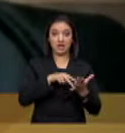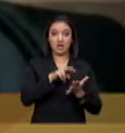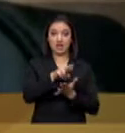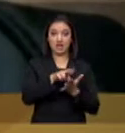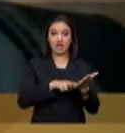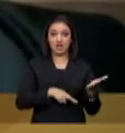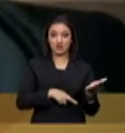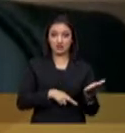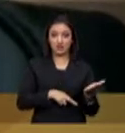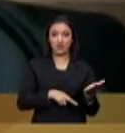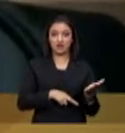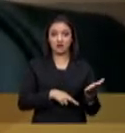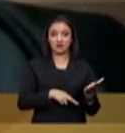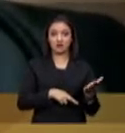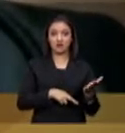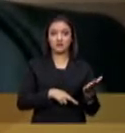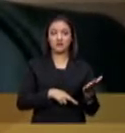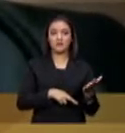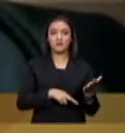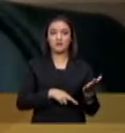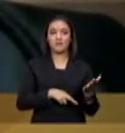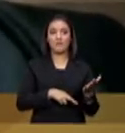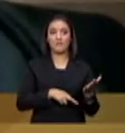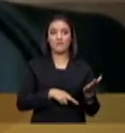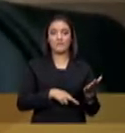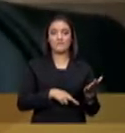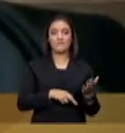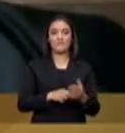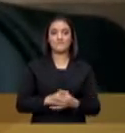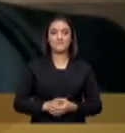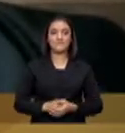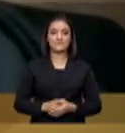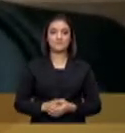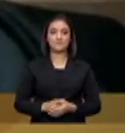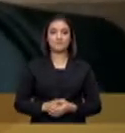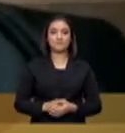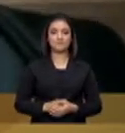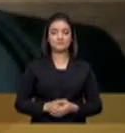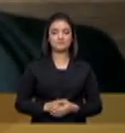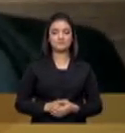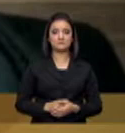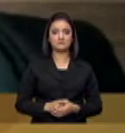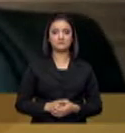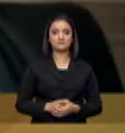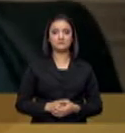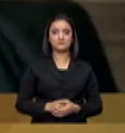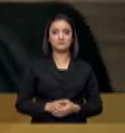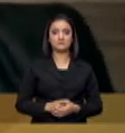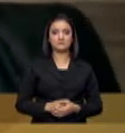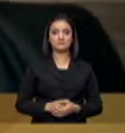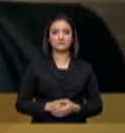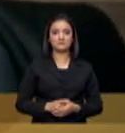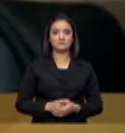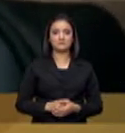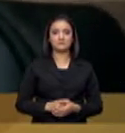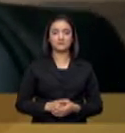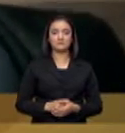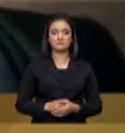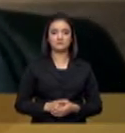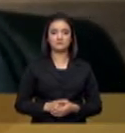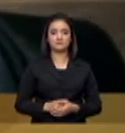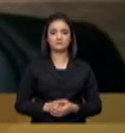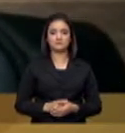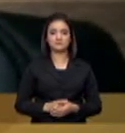Vossa Excelência vem de apregoar, estamos diante desta